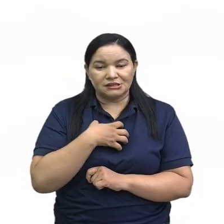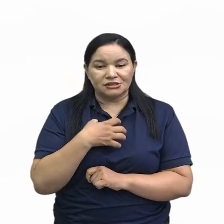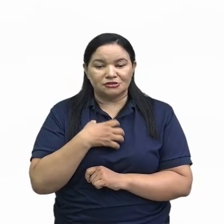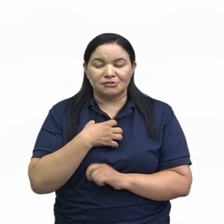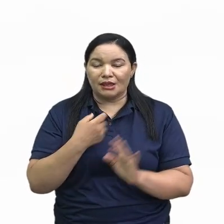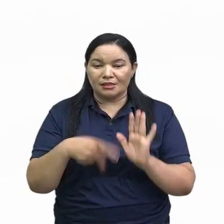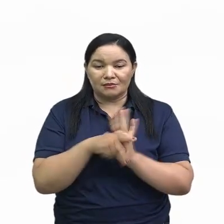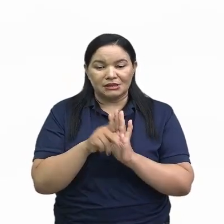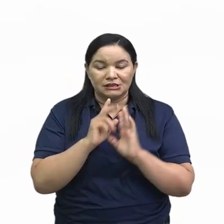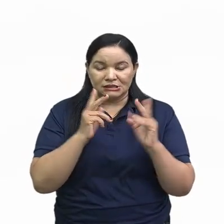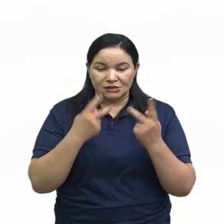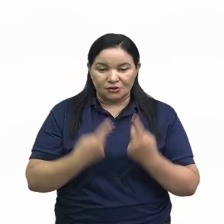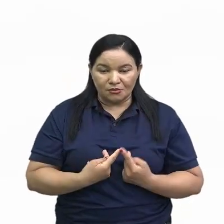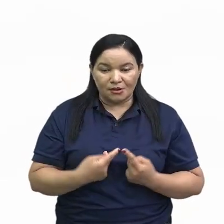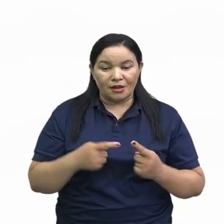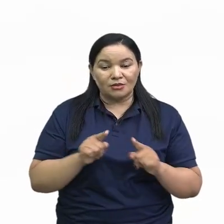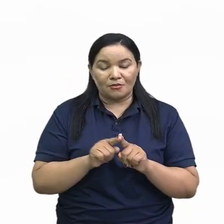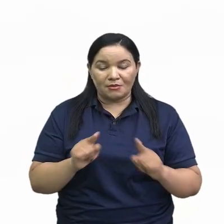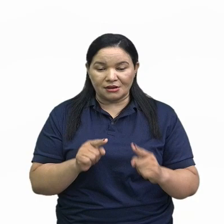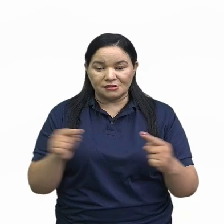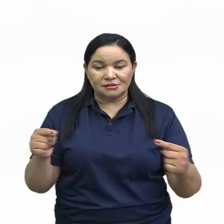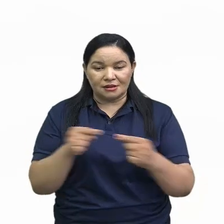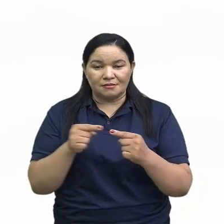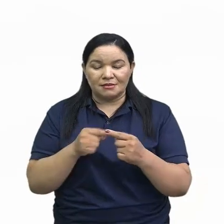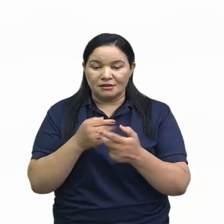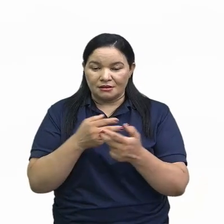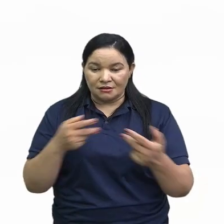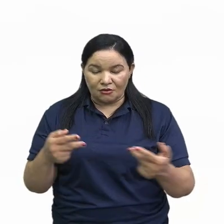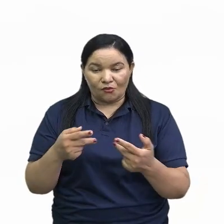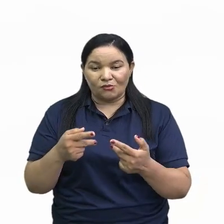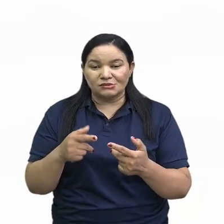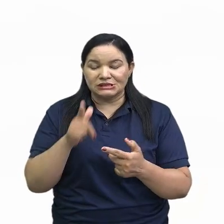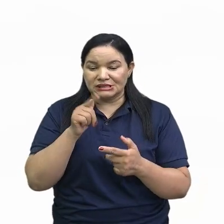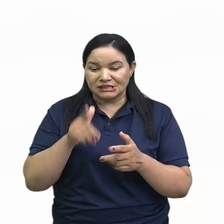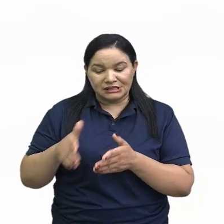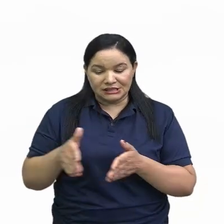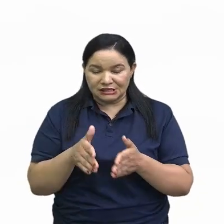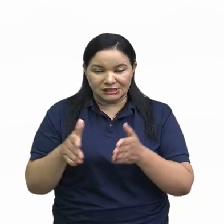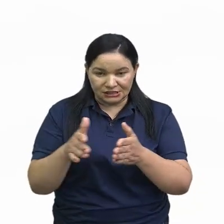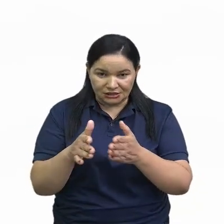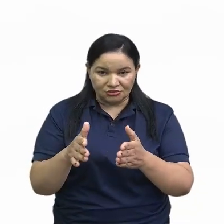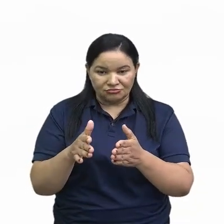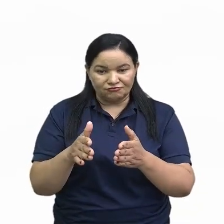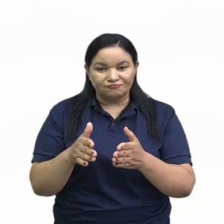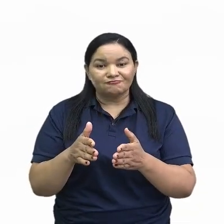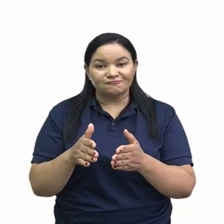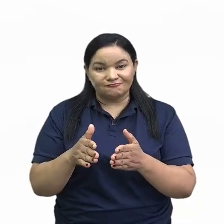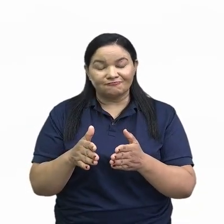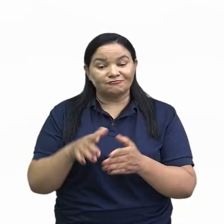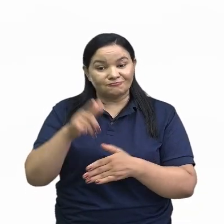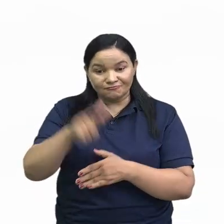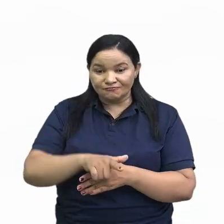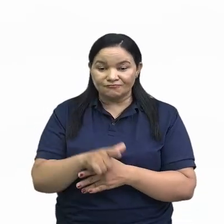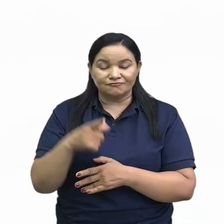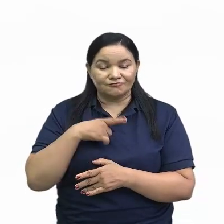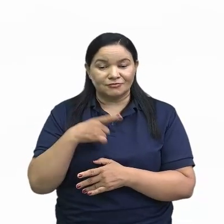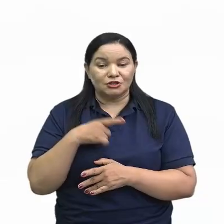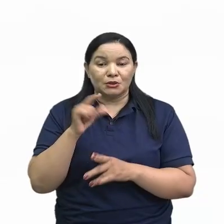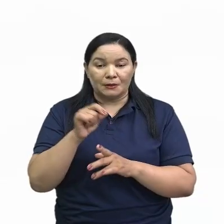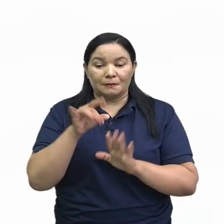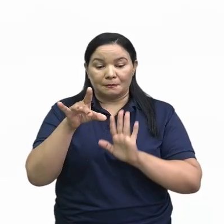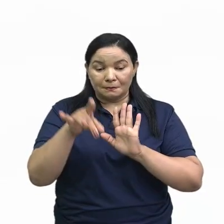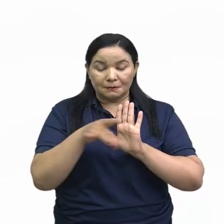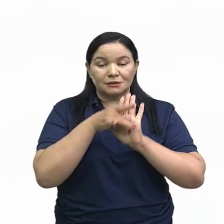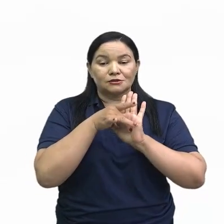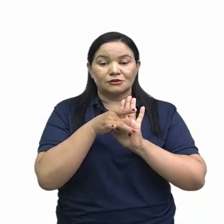humano sendo atribuído a um ser não humano, que é exatamente o rio. Ok? Então, nós temos mais uma vez essa